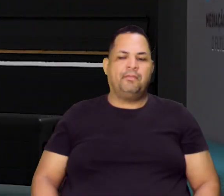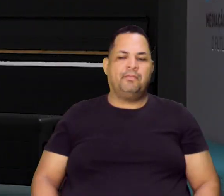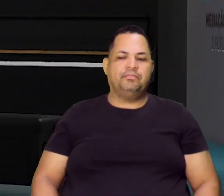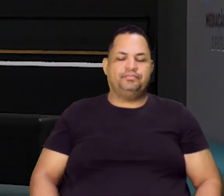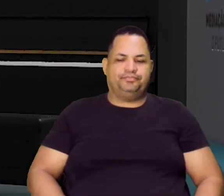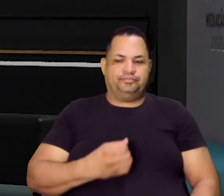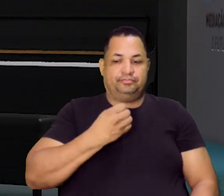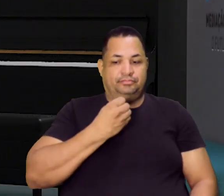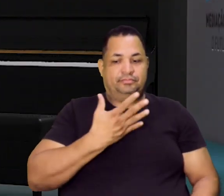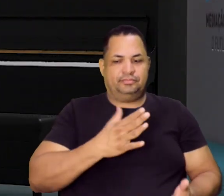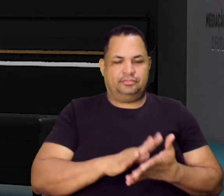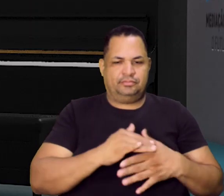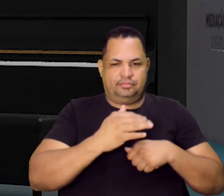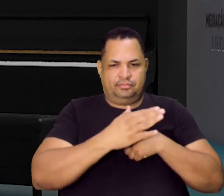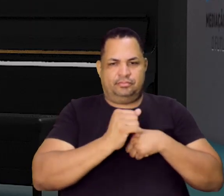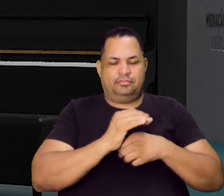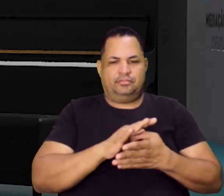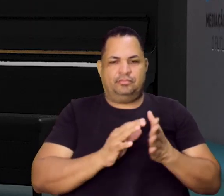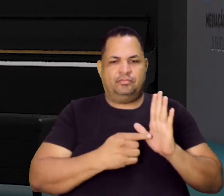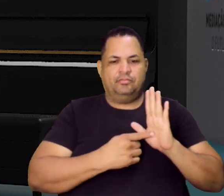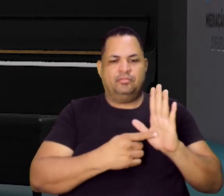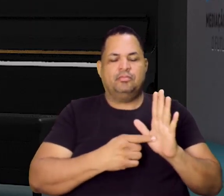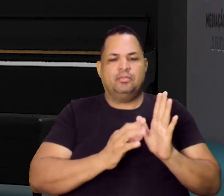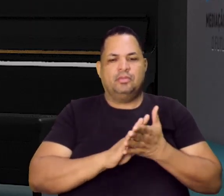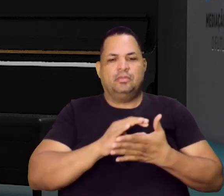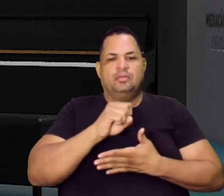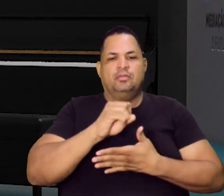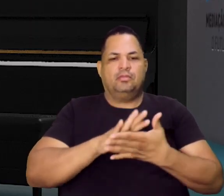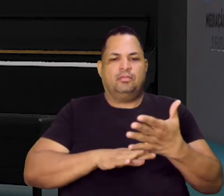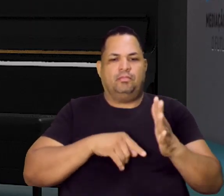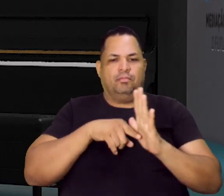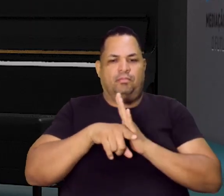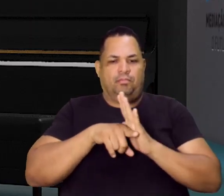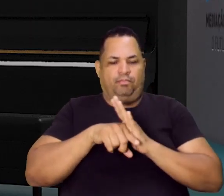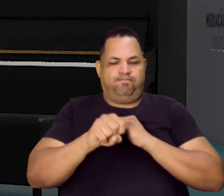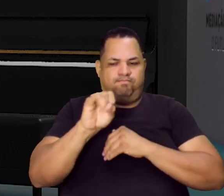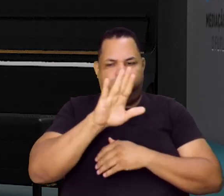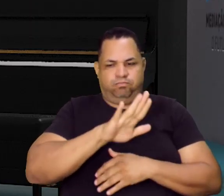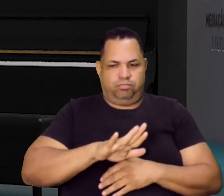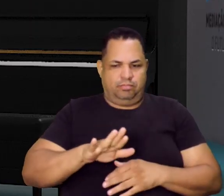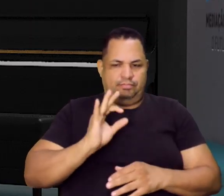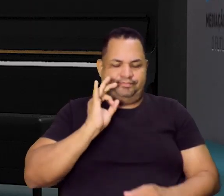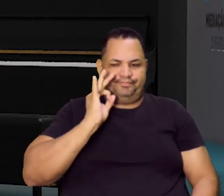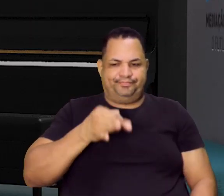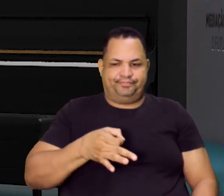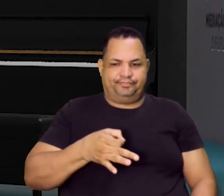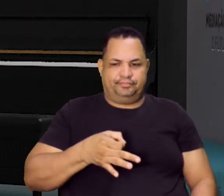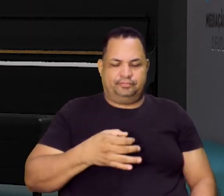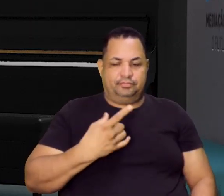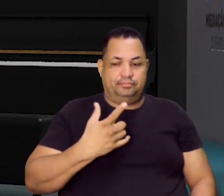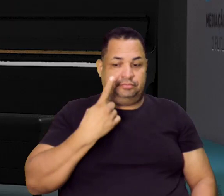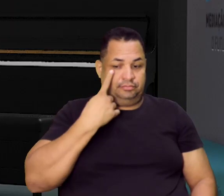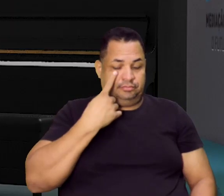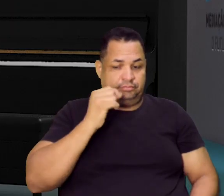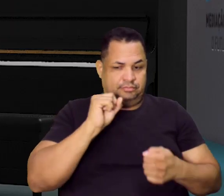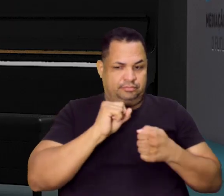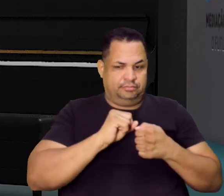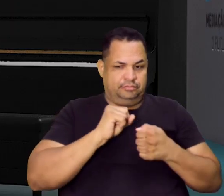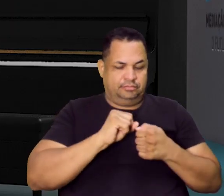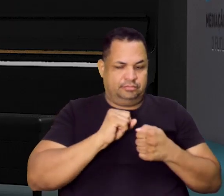Muito bem, queridos, eu trouxe algumas atividades para analisar imagens, certo? Então, vocês podem